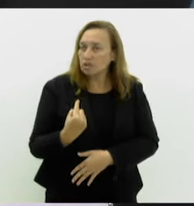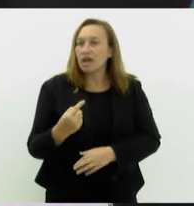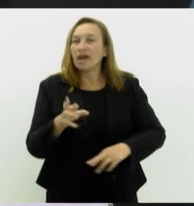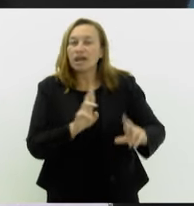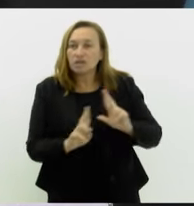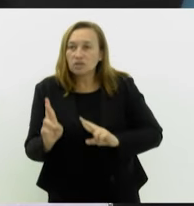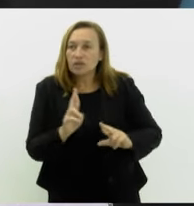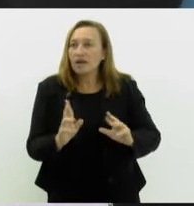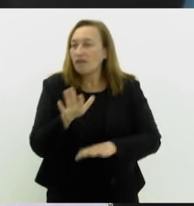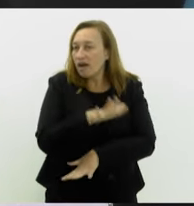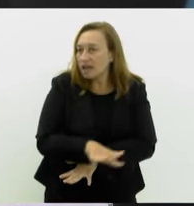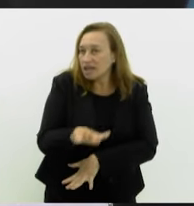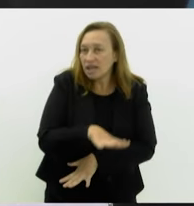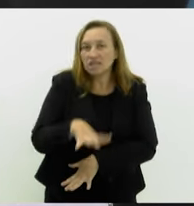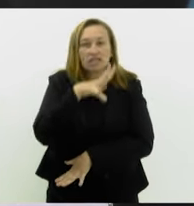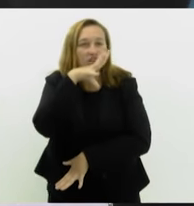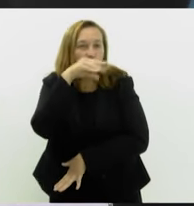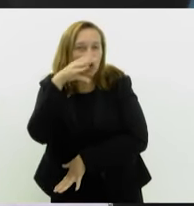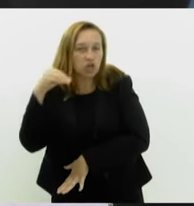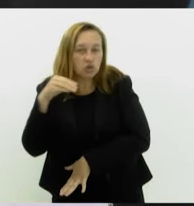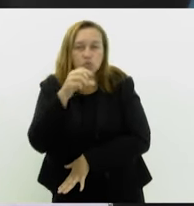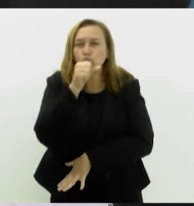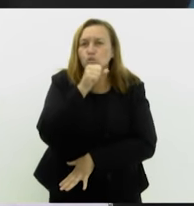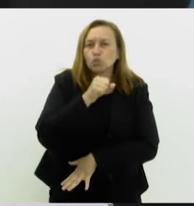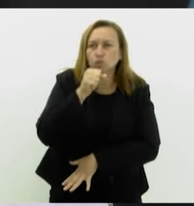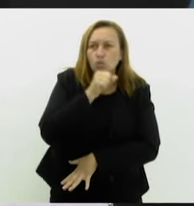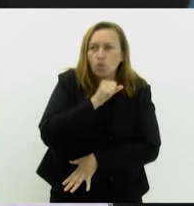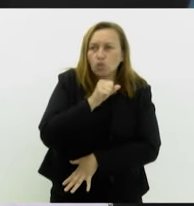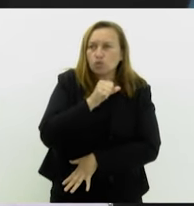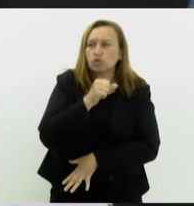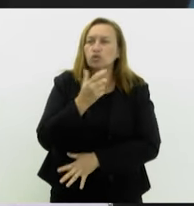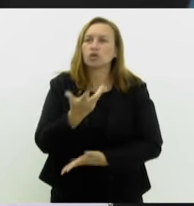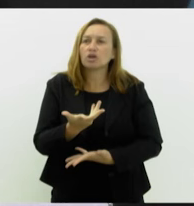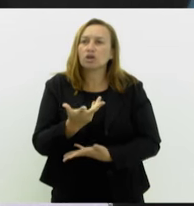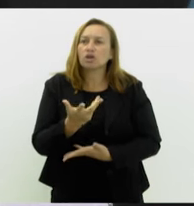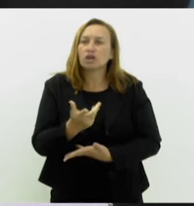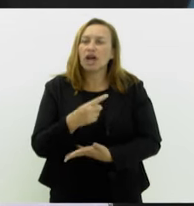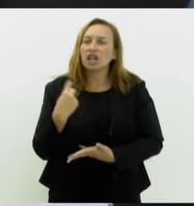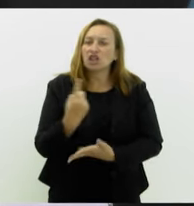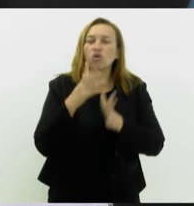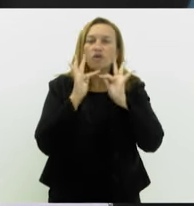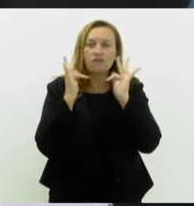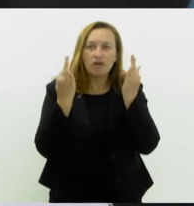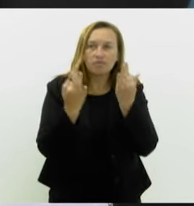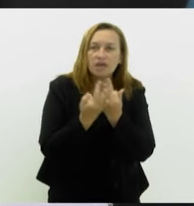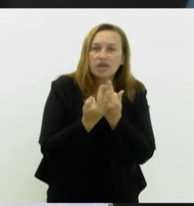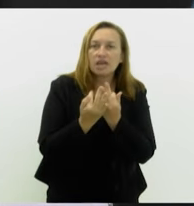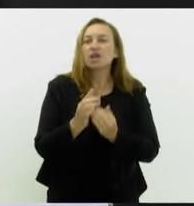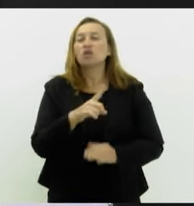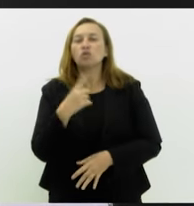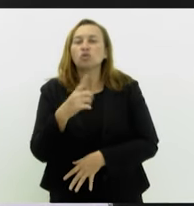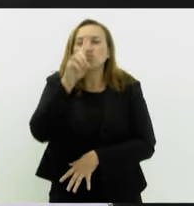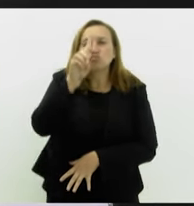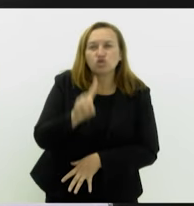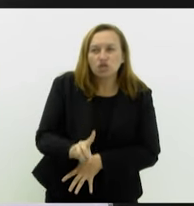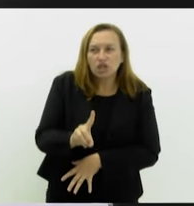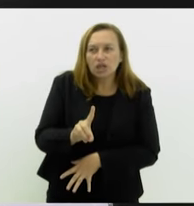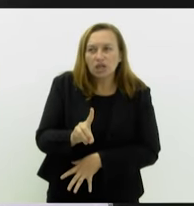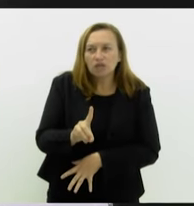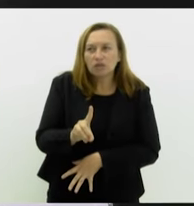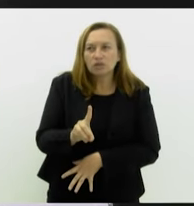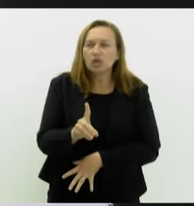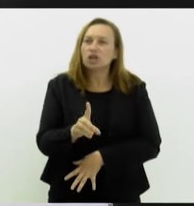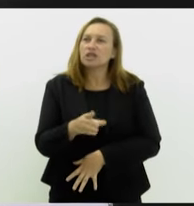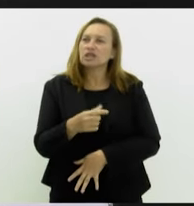criança ao adolescente ao idoso a nossa família ao nosso direito a